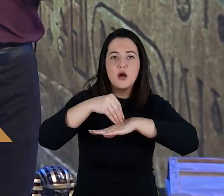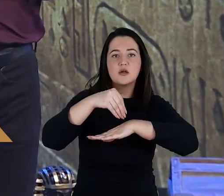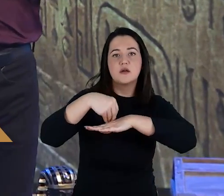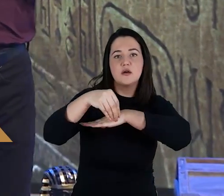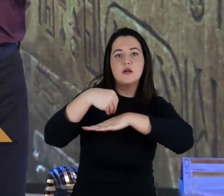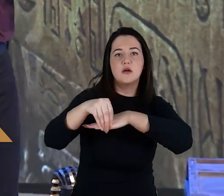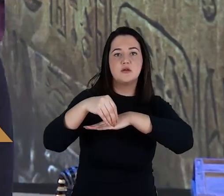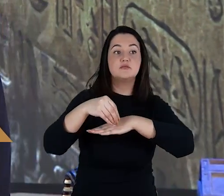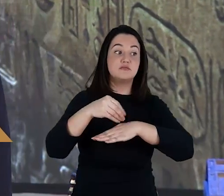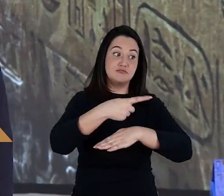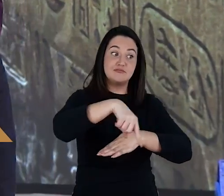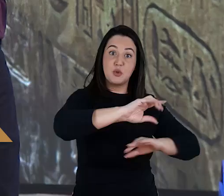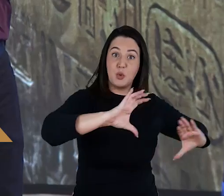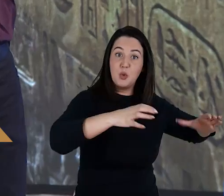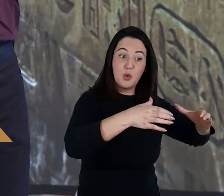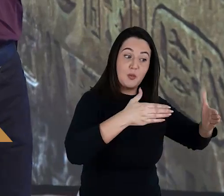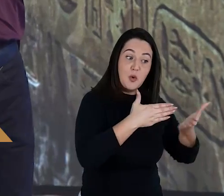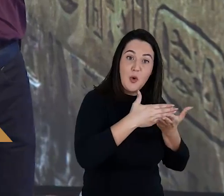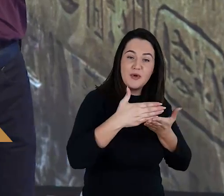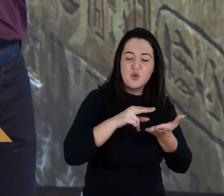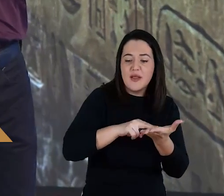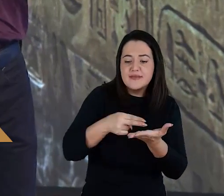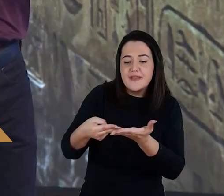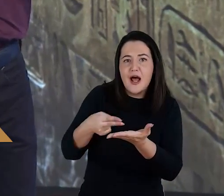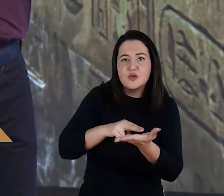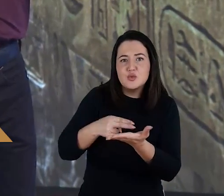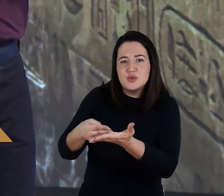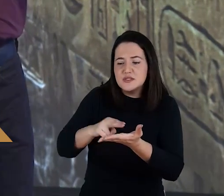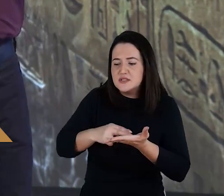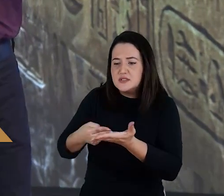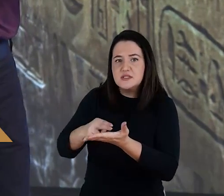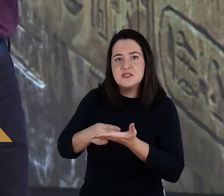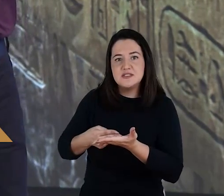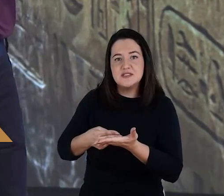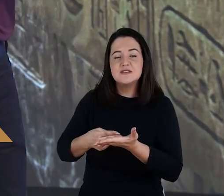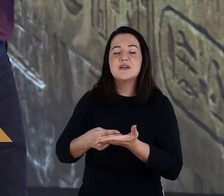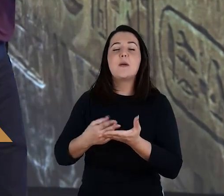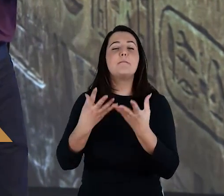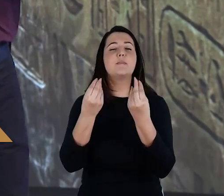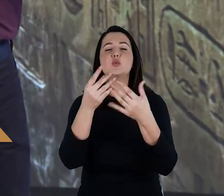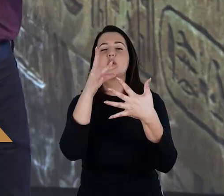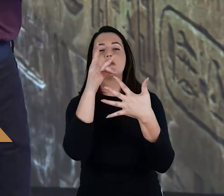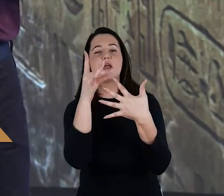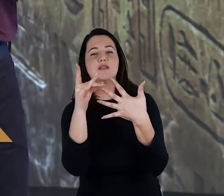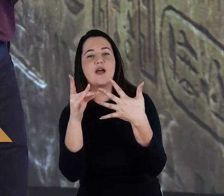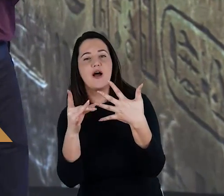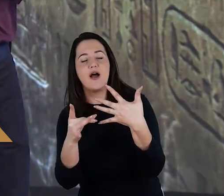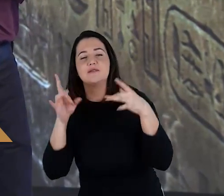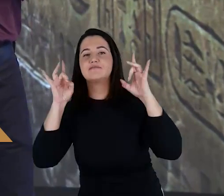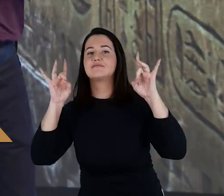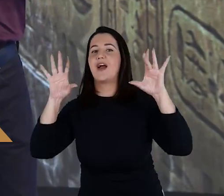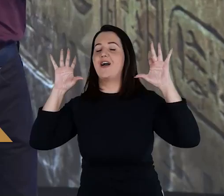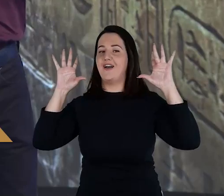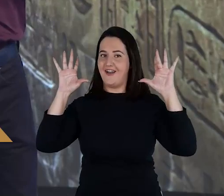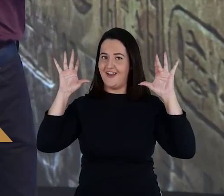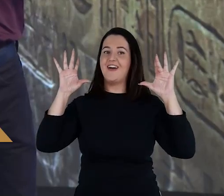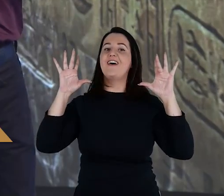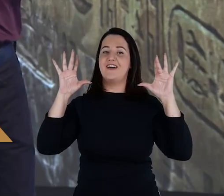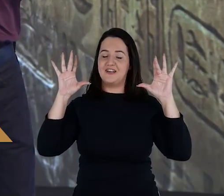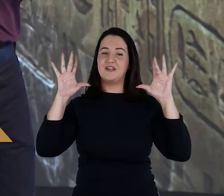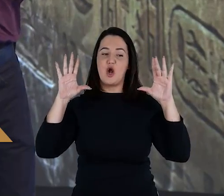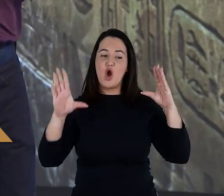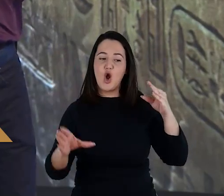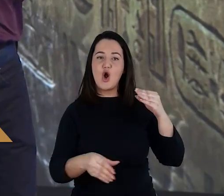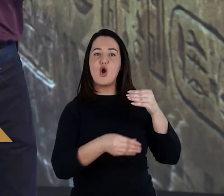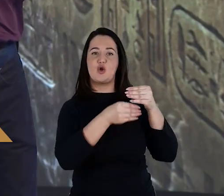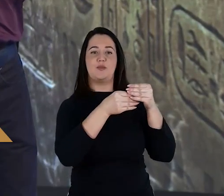logo começaram os trabalhos, é claro, de tradução de todos eles. E muitos detalhes foram finalmente compreendidos e dando